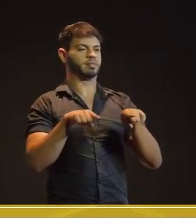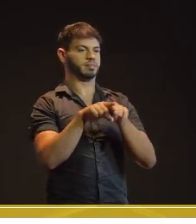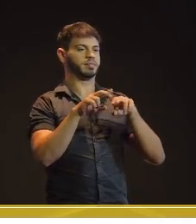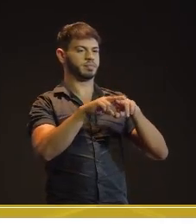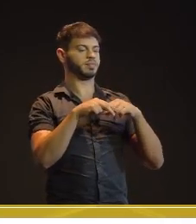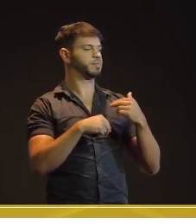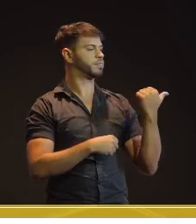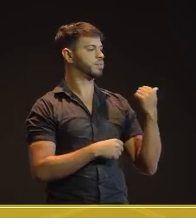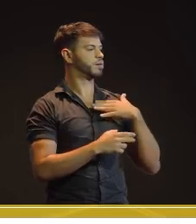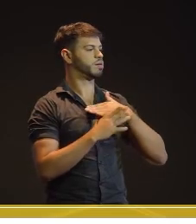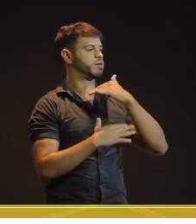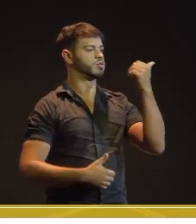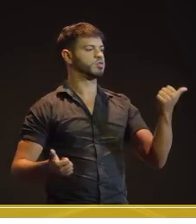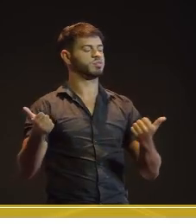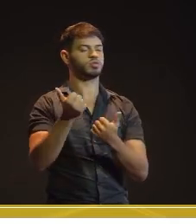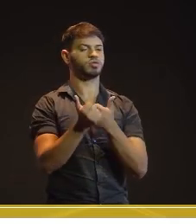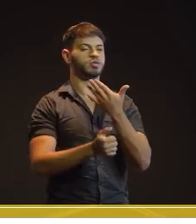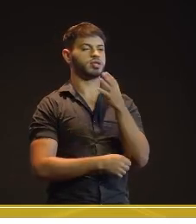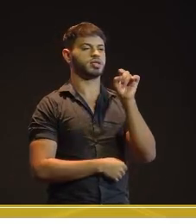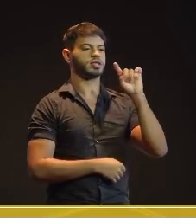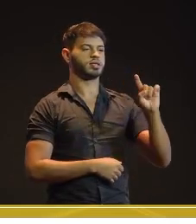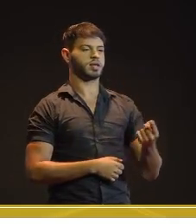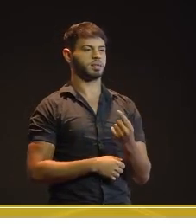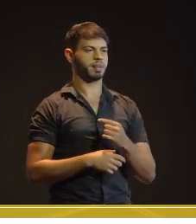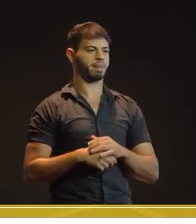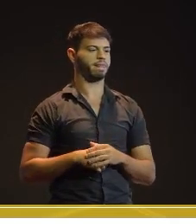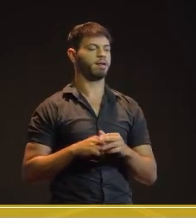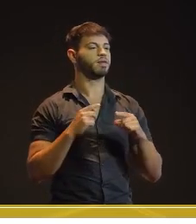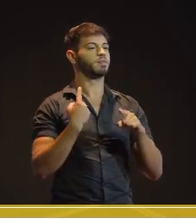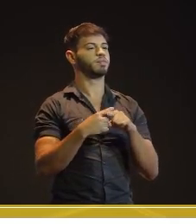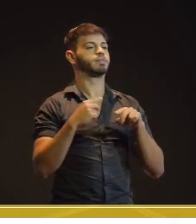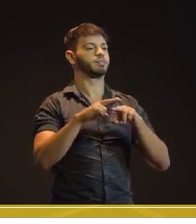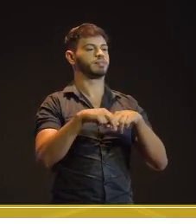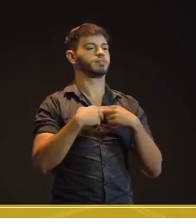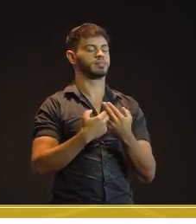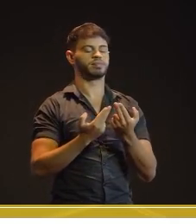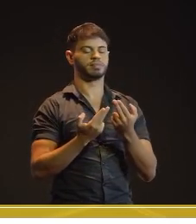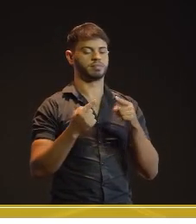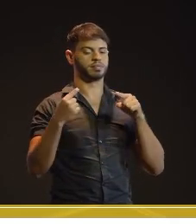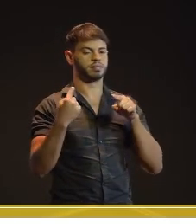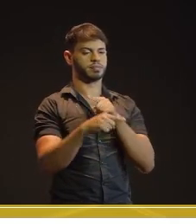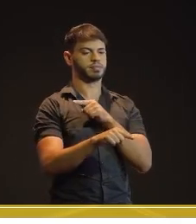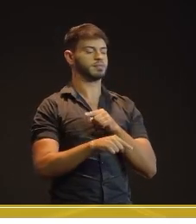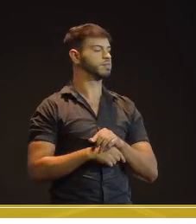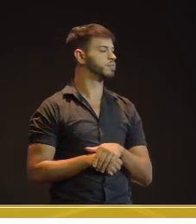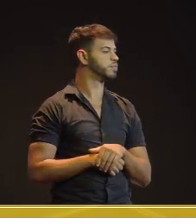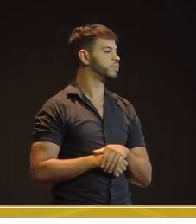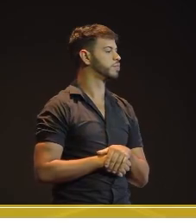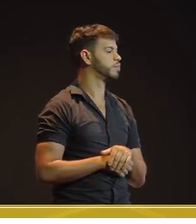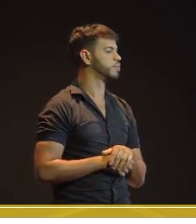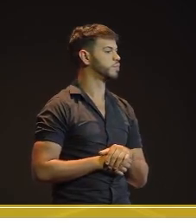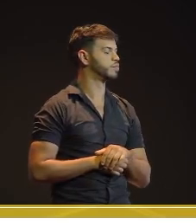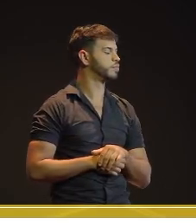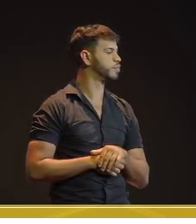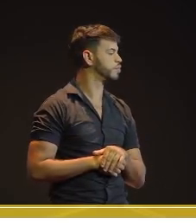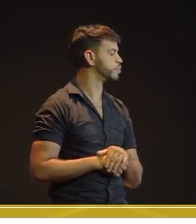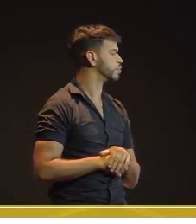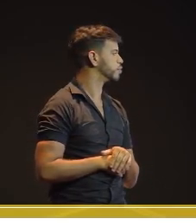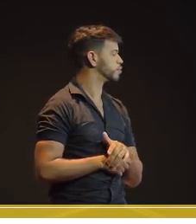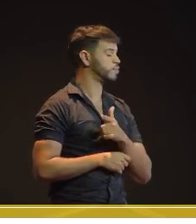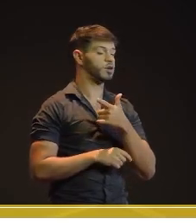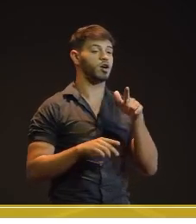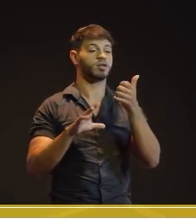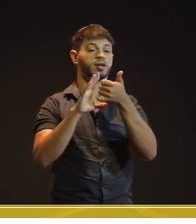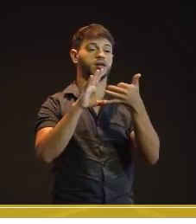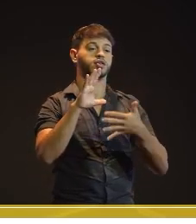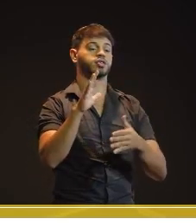aí, substituiu 100 mil conectores das plantas por conta dessa incompatibilidade. Outro ponto que tem acontecido e